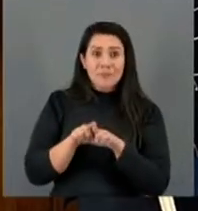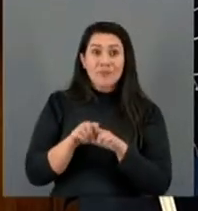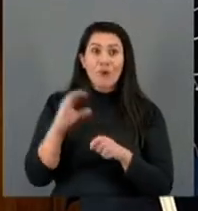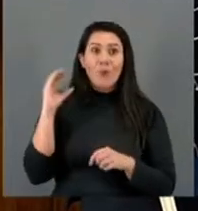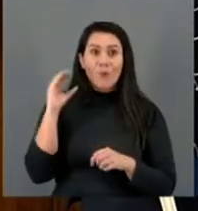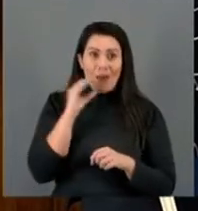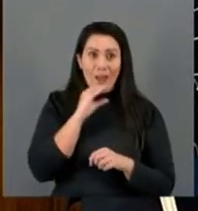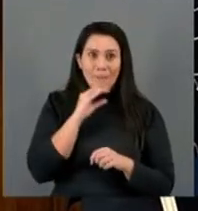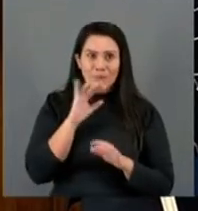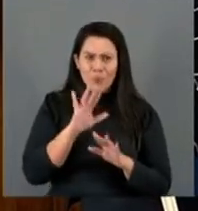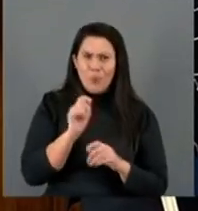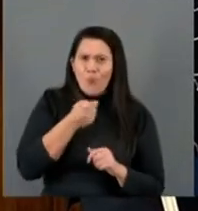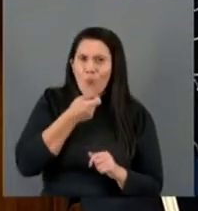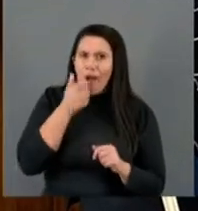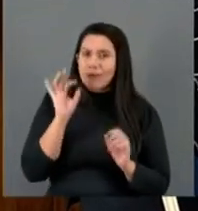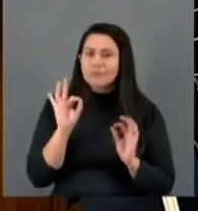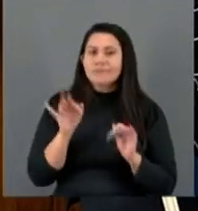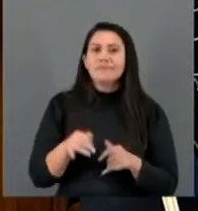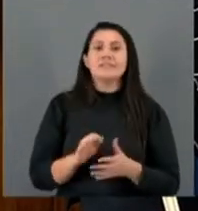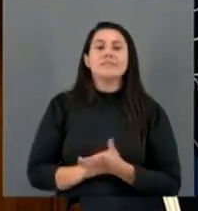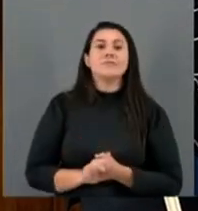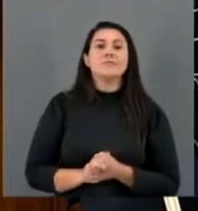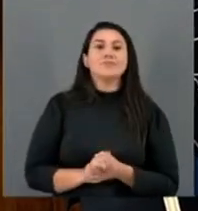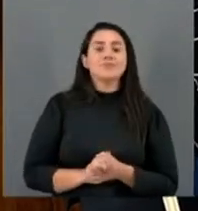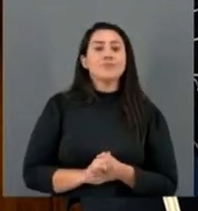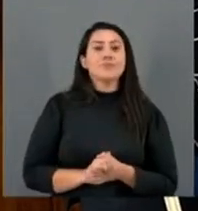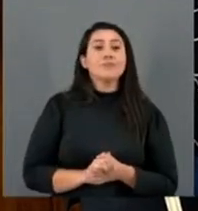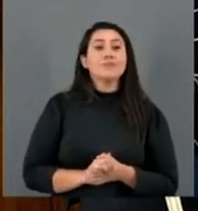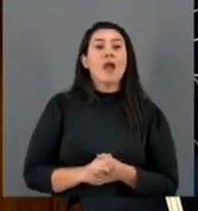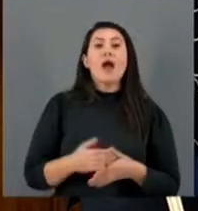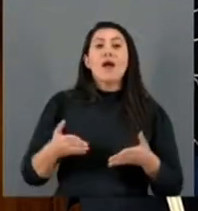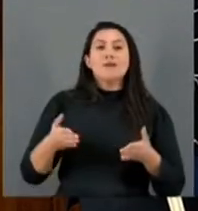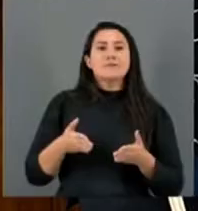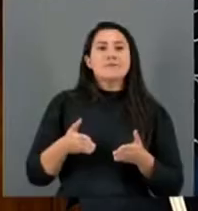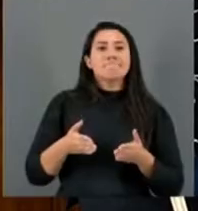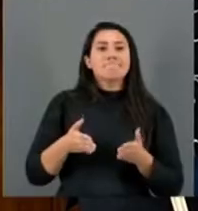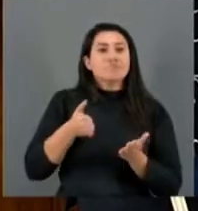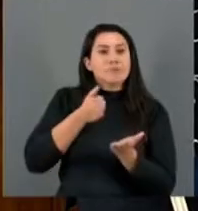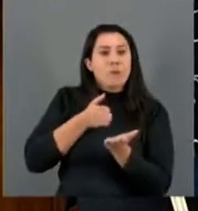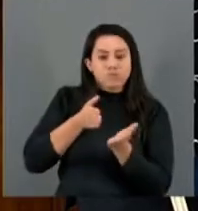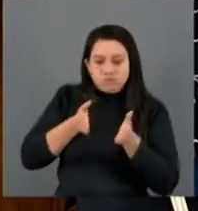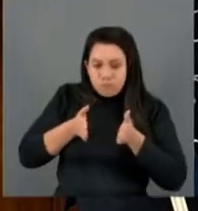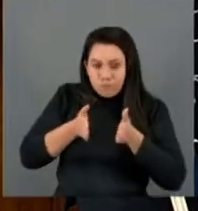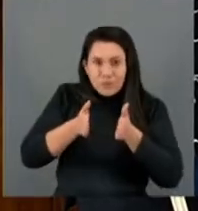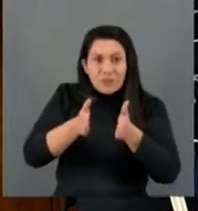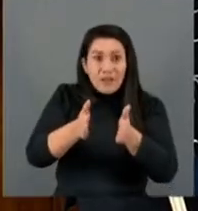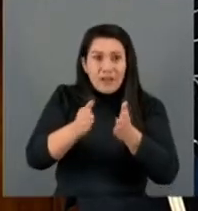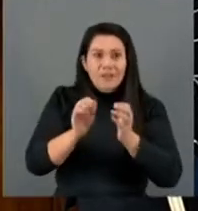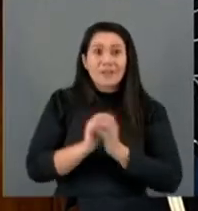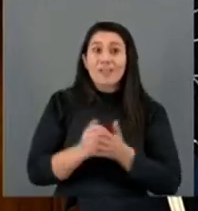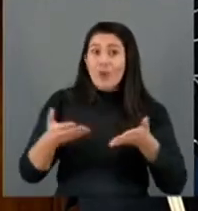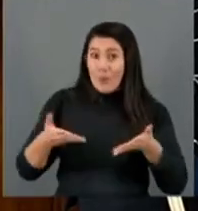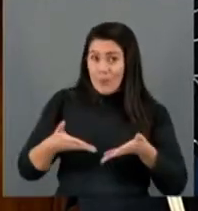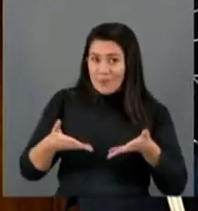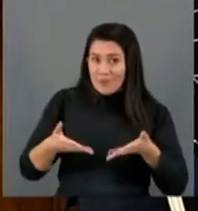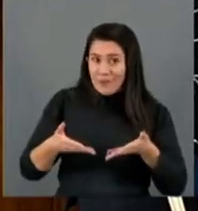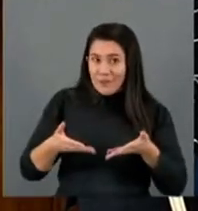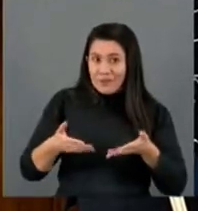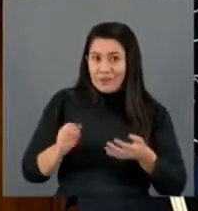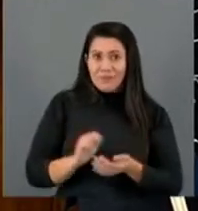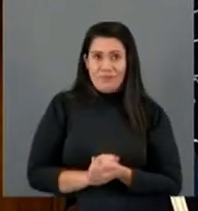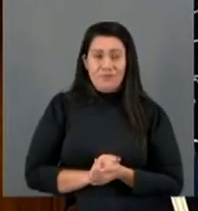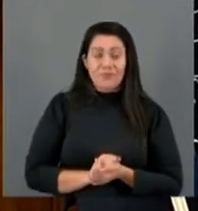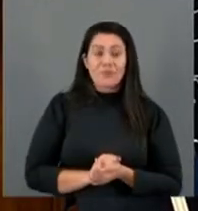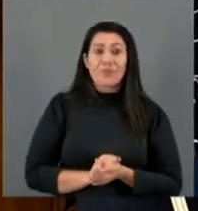paciência. Estradas. Está previsto para esse ano, que é equivalente a 4 anos do Bolsonaro,